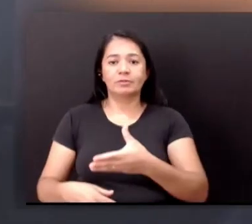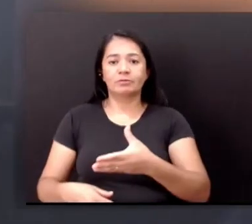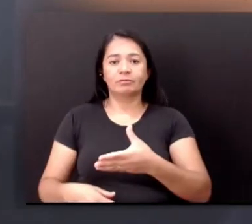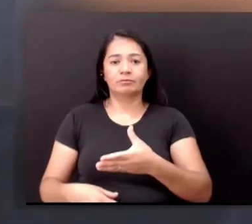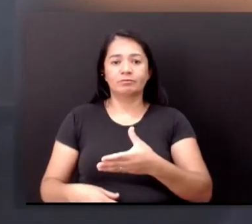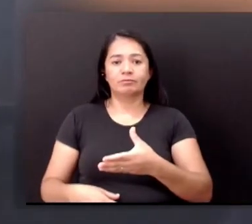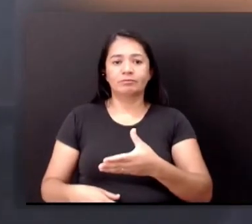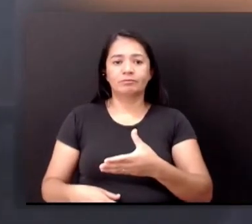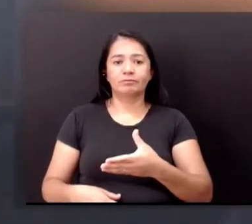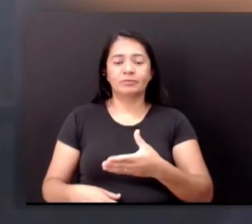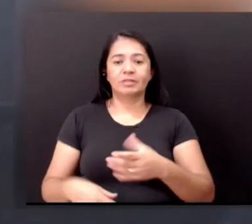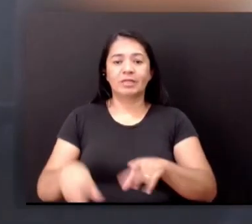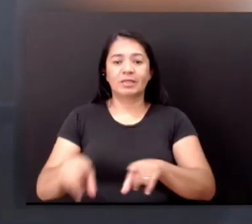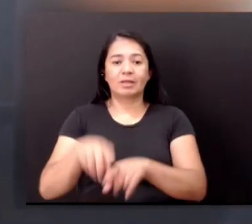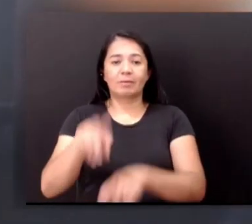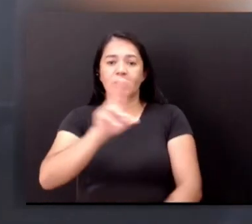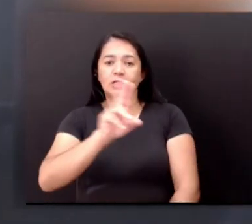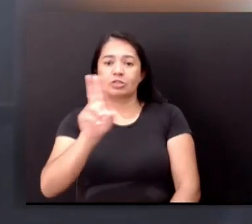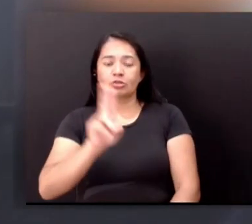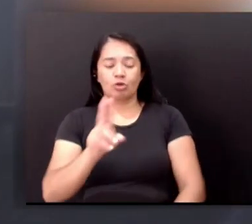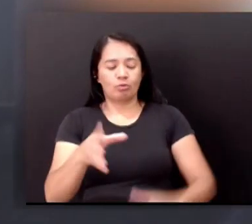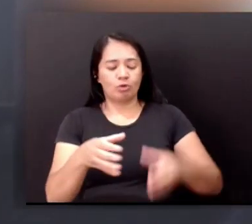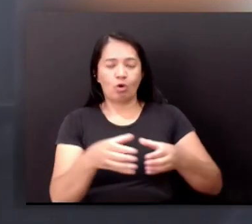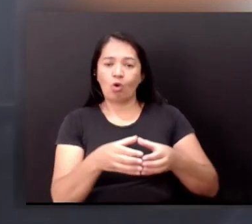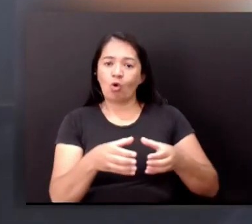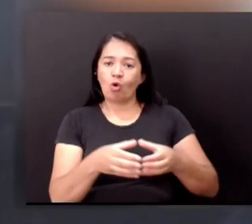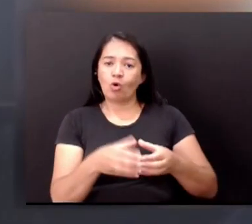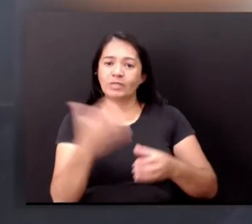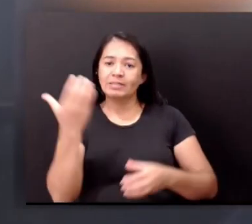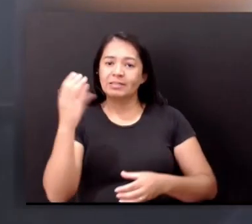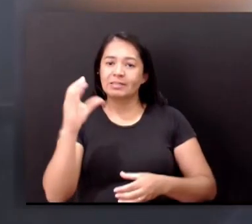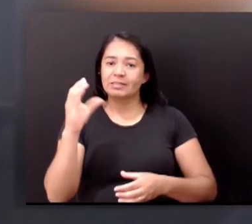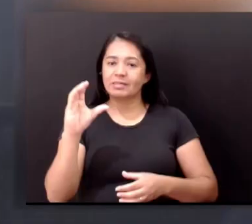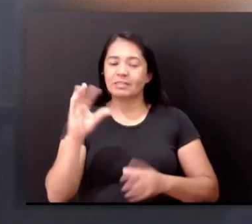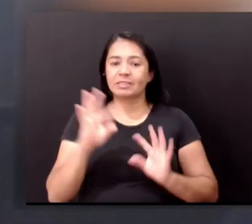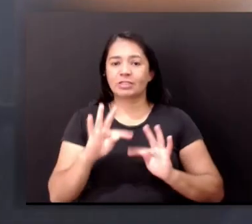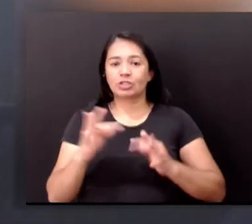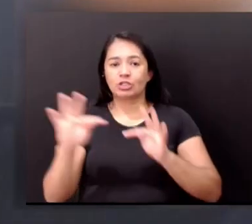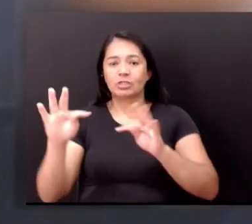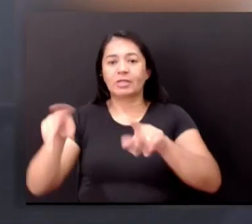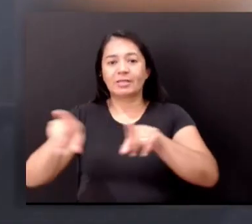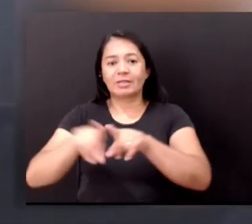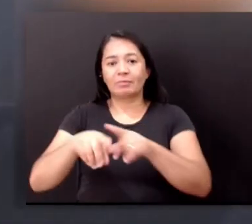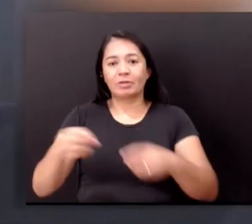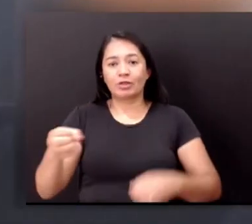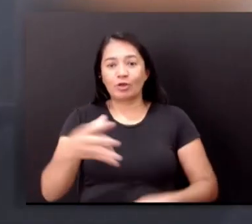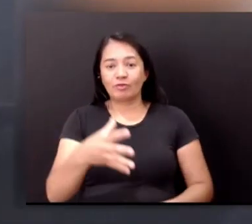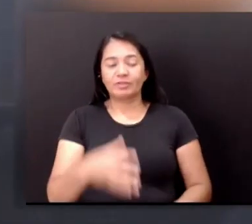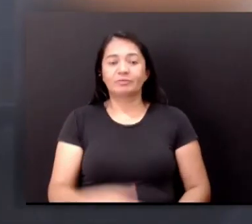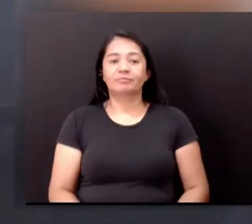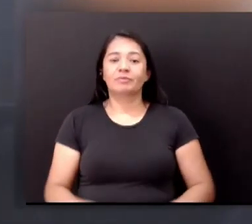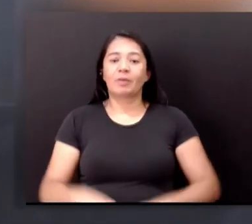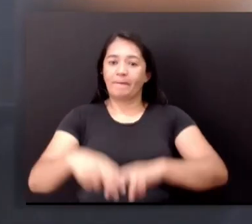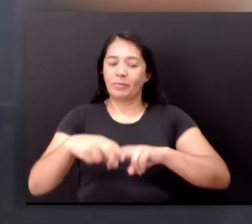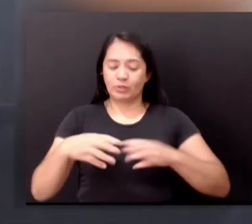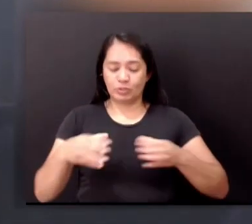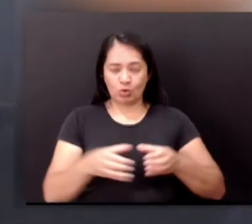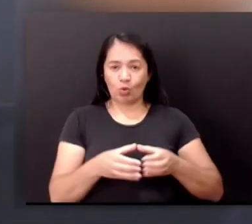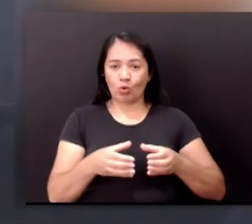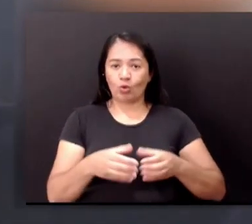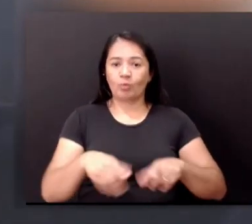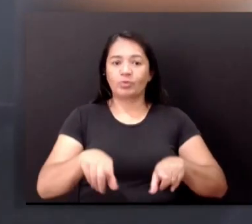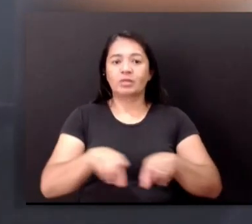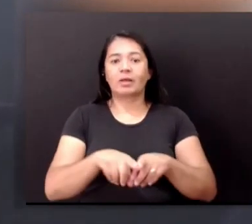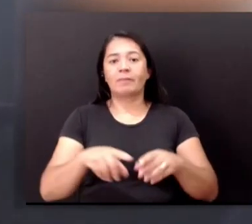renomeando a comissão para a Comissão de Ciência e Tecnologia e Inovação. Então, essa comissão aqui também muda o artigo, que antes